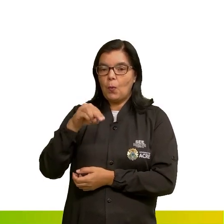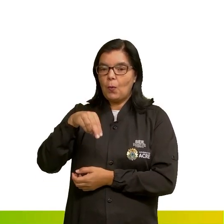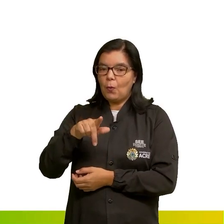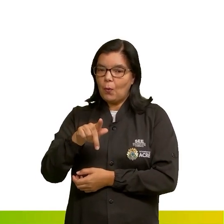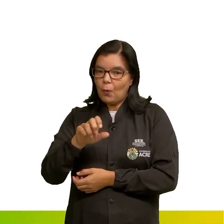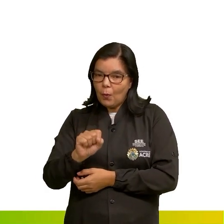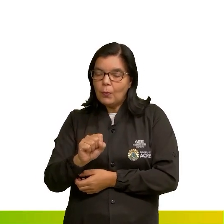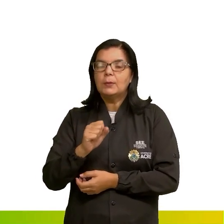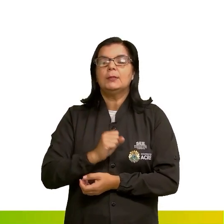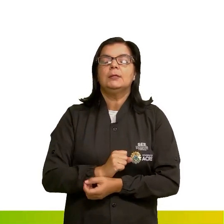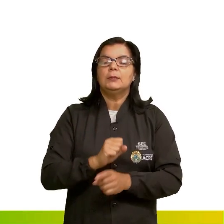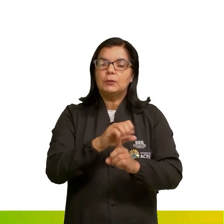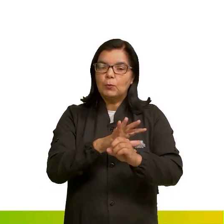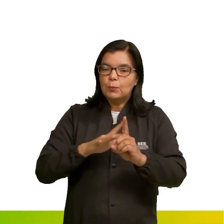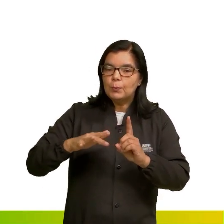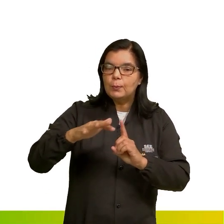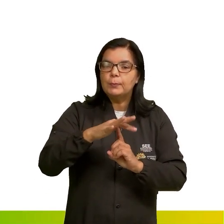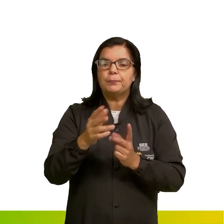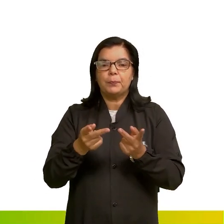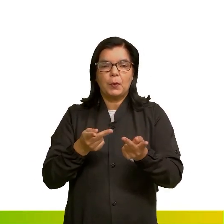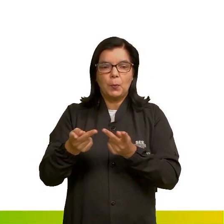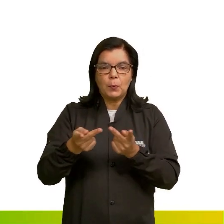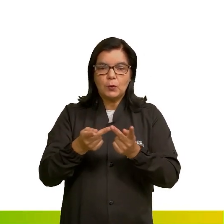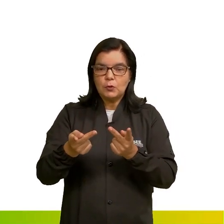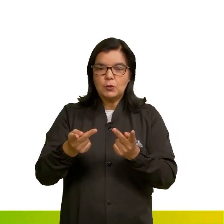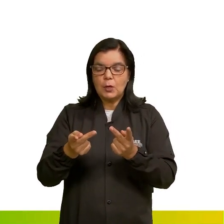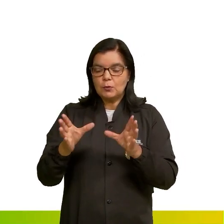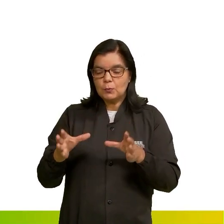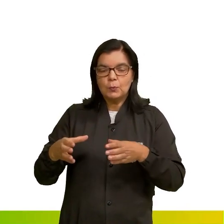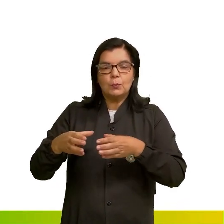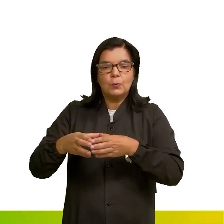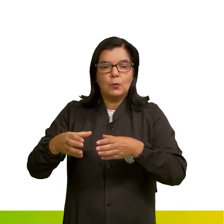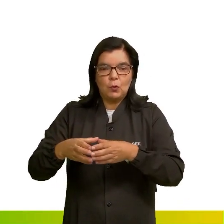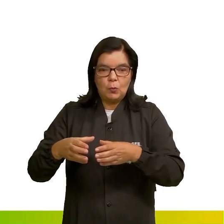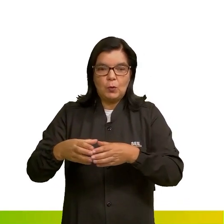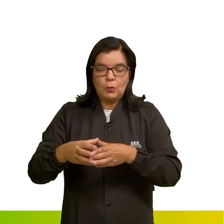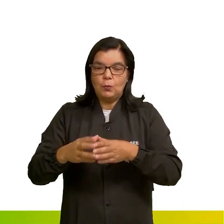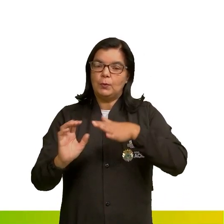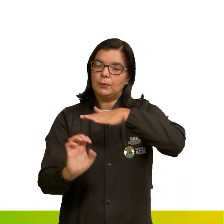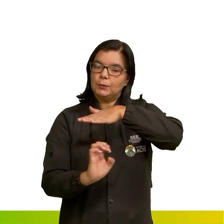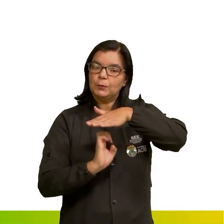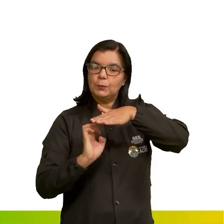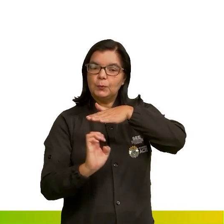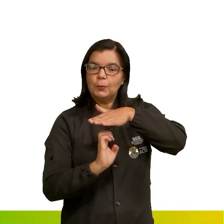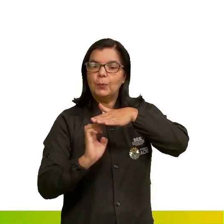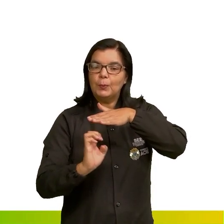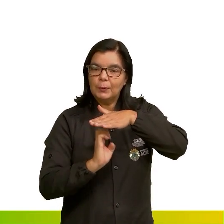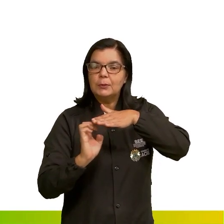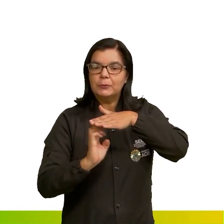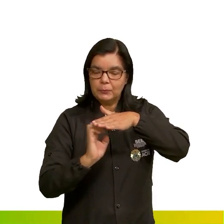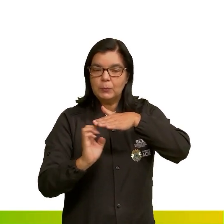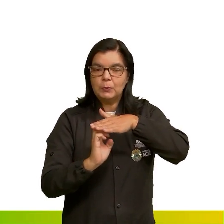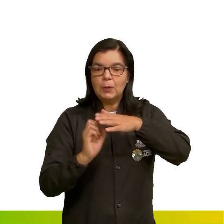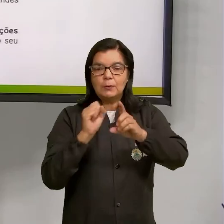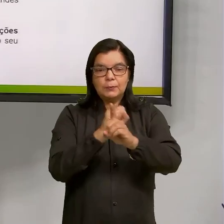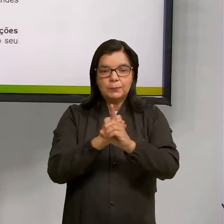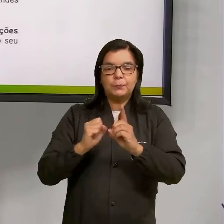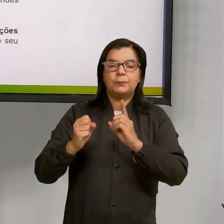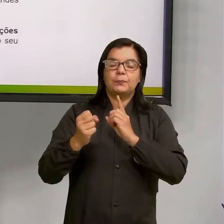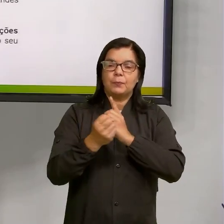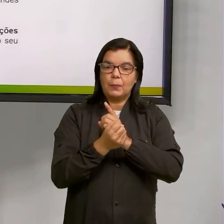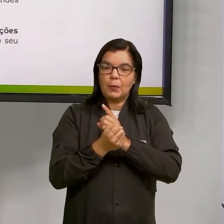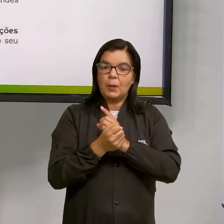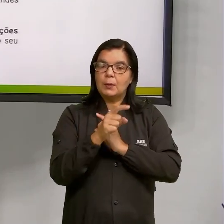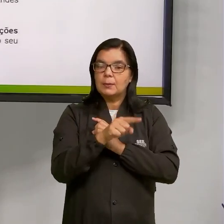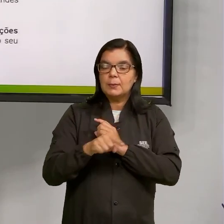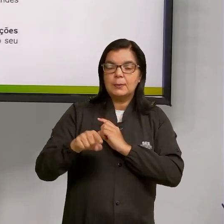ações ambientais, projetos comunitários, na questão do empreendedorismo, digamos assim, social. Então,